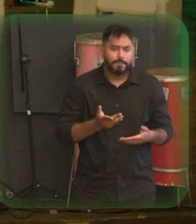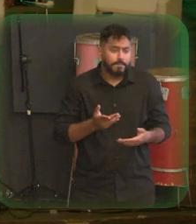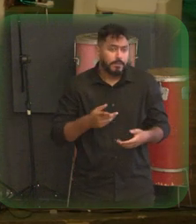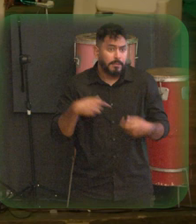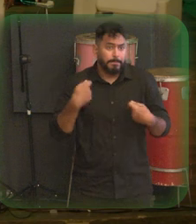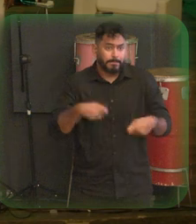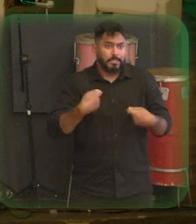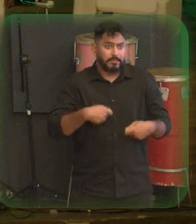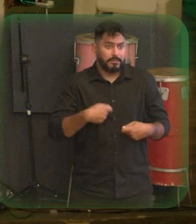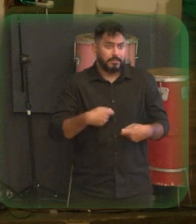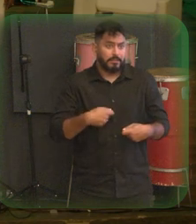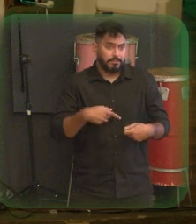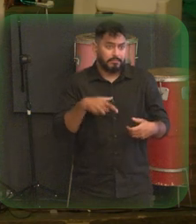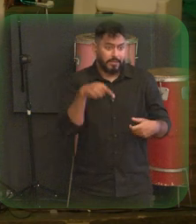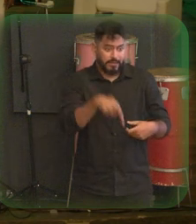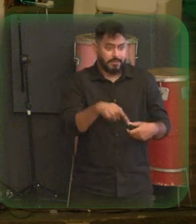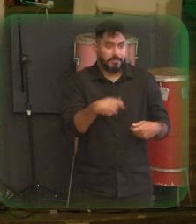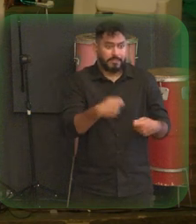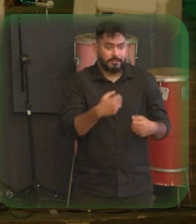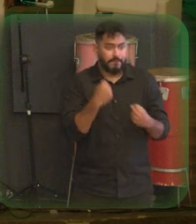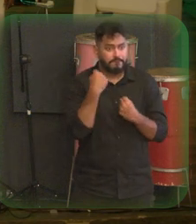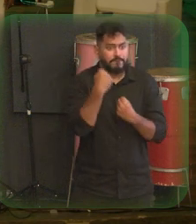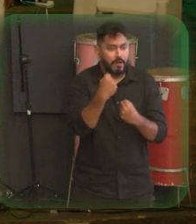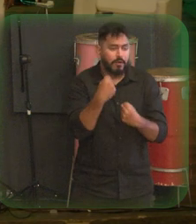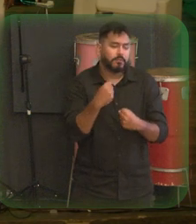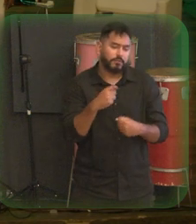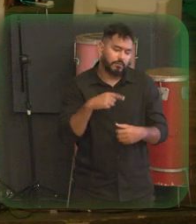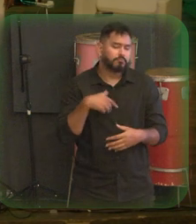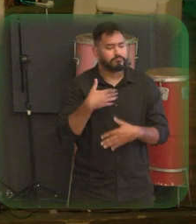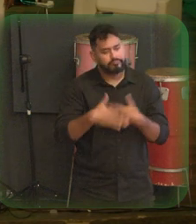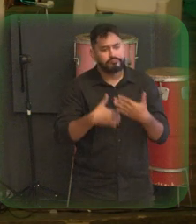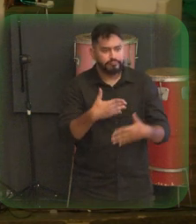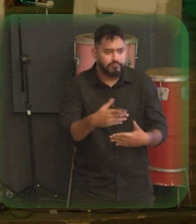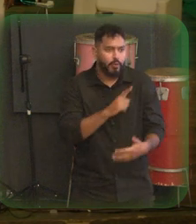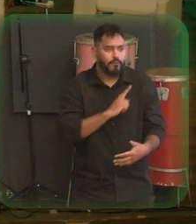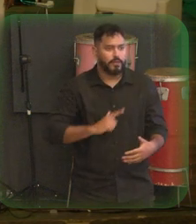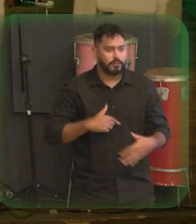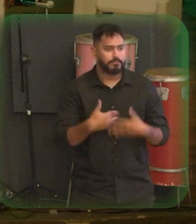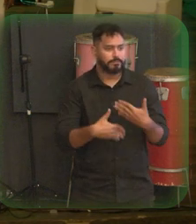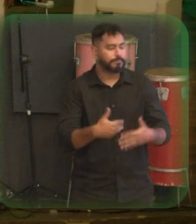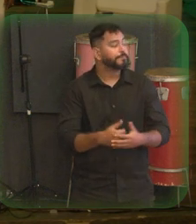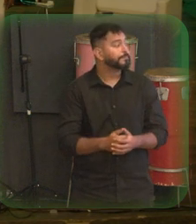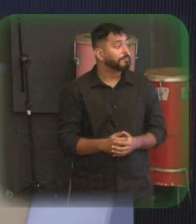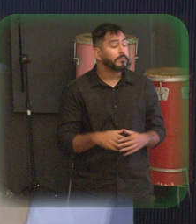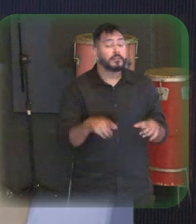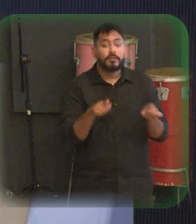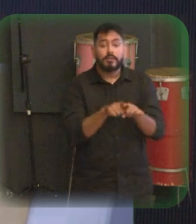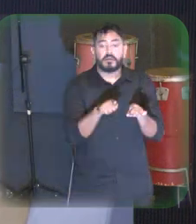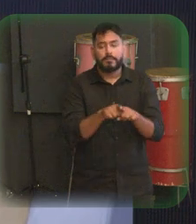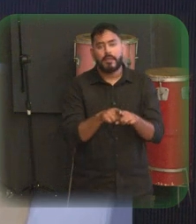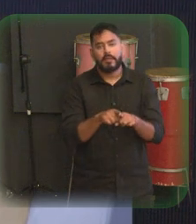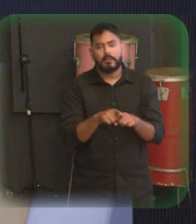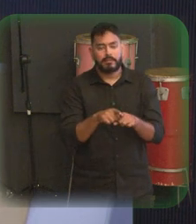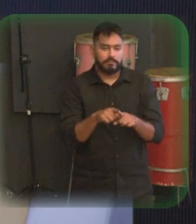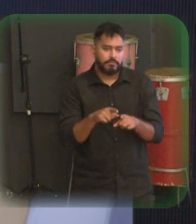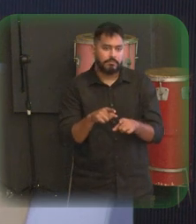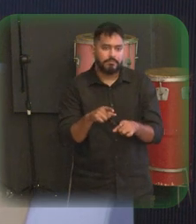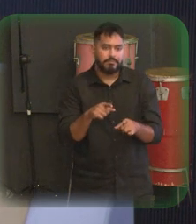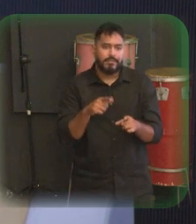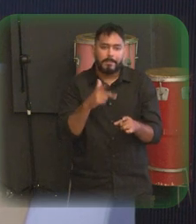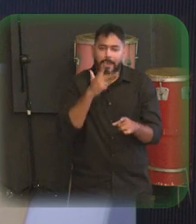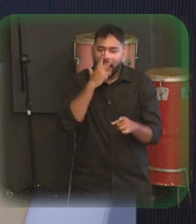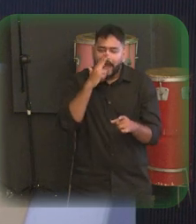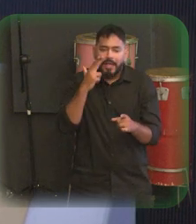lá fora, nós sermos cá dentro, na nossa governança. E depois de... o destino